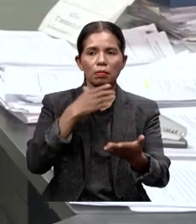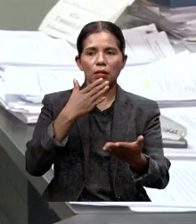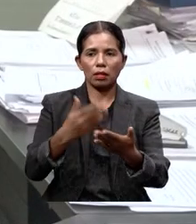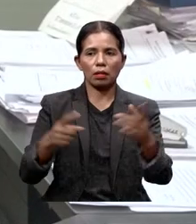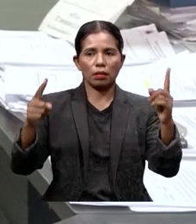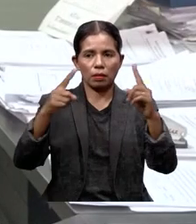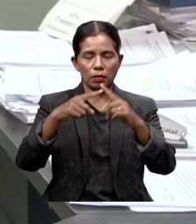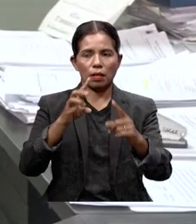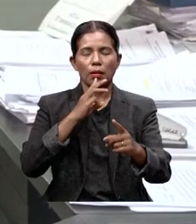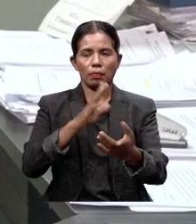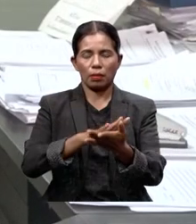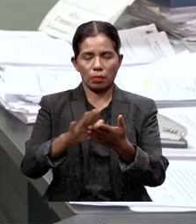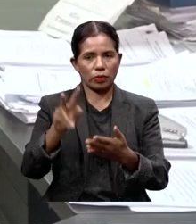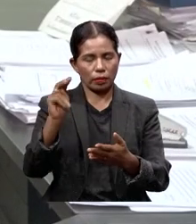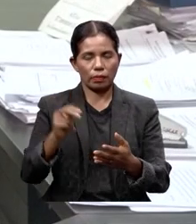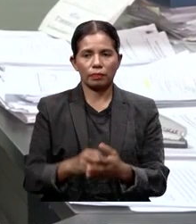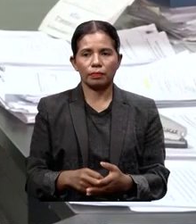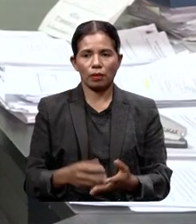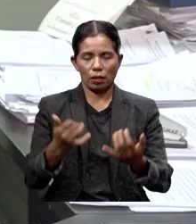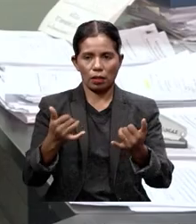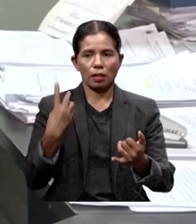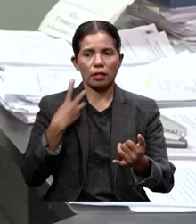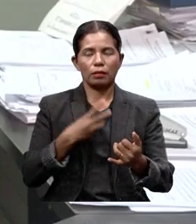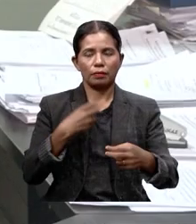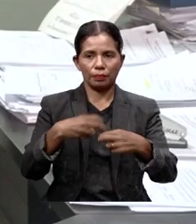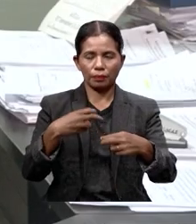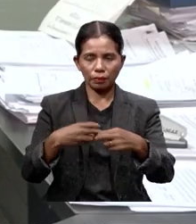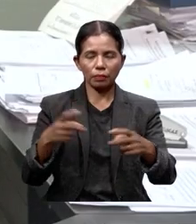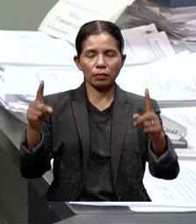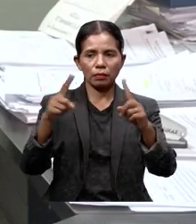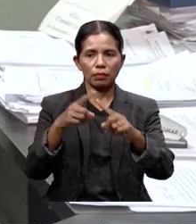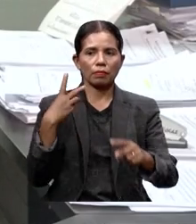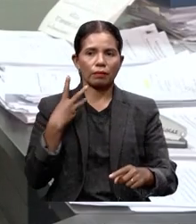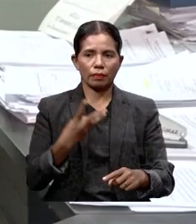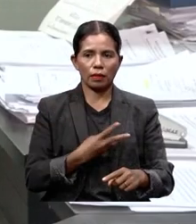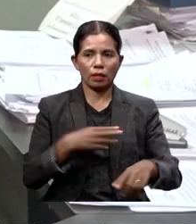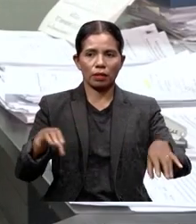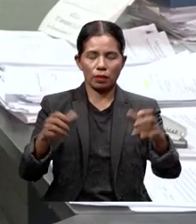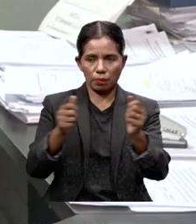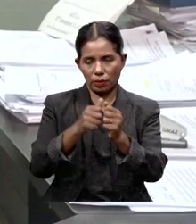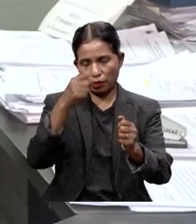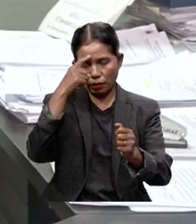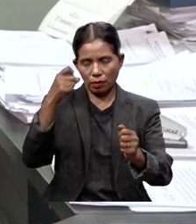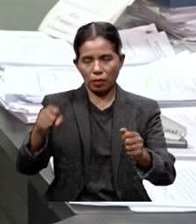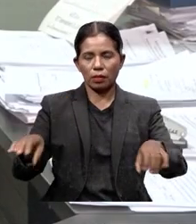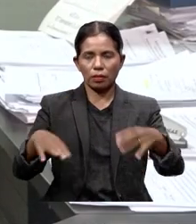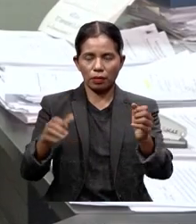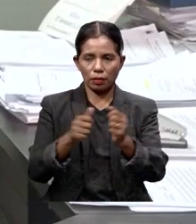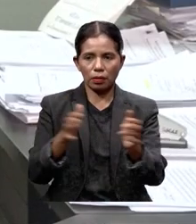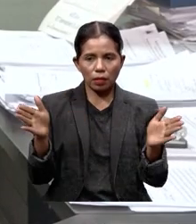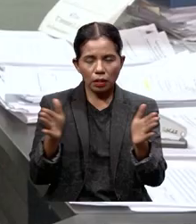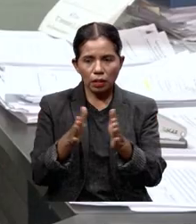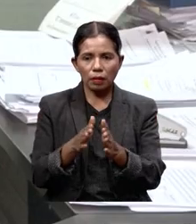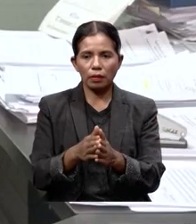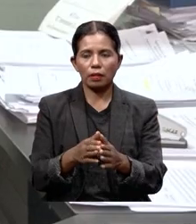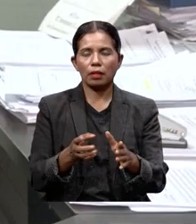bai are bem mosnia então ele nemos sansa impacto baita nia a sistema tamba sistema ne kikuan